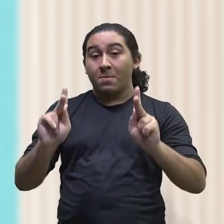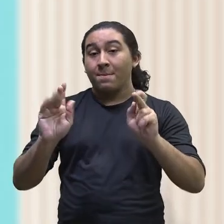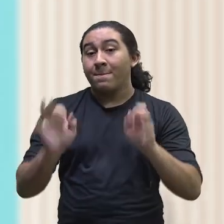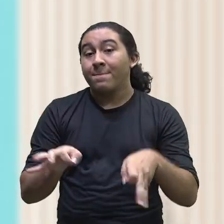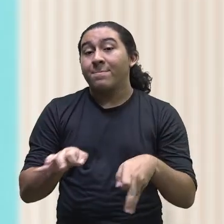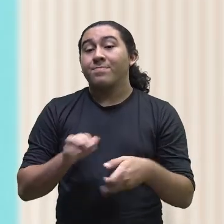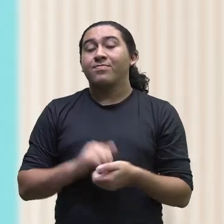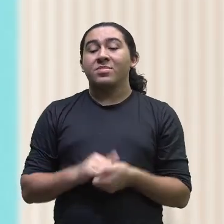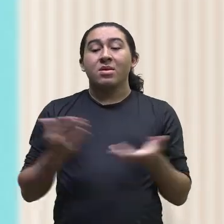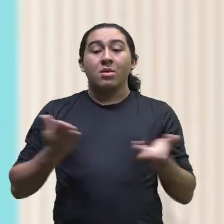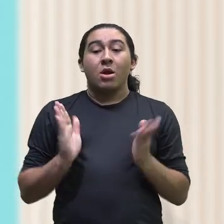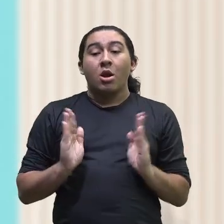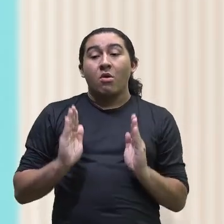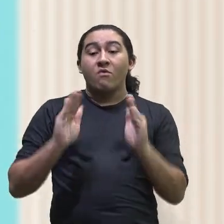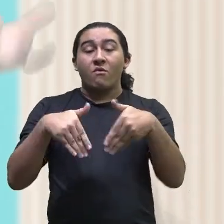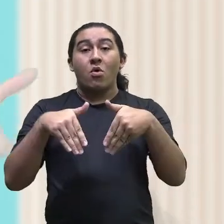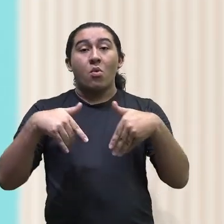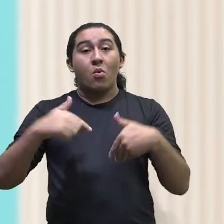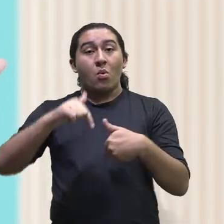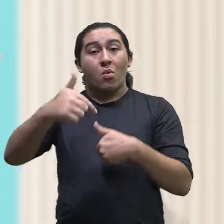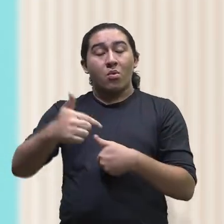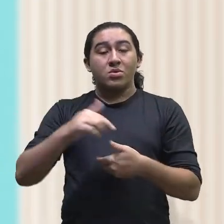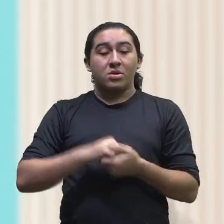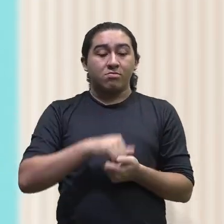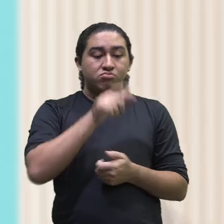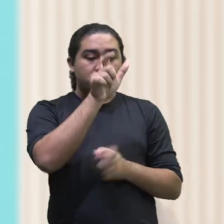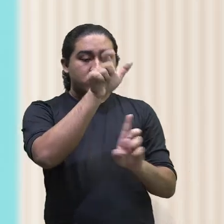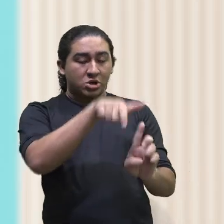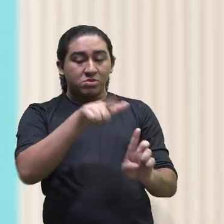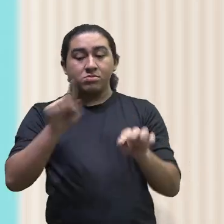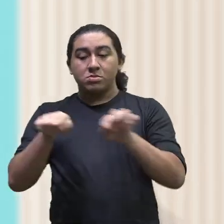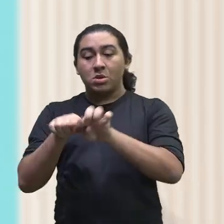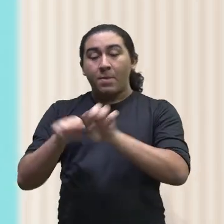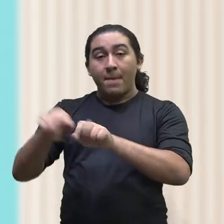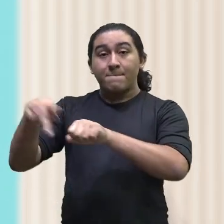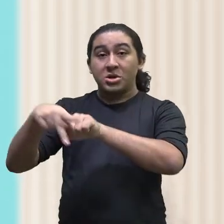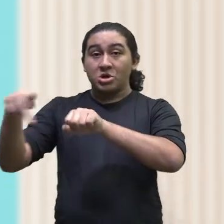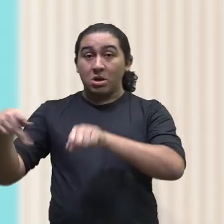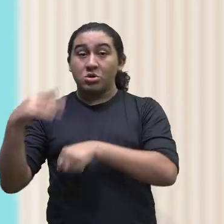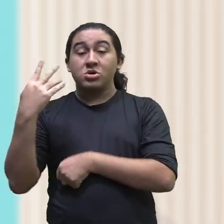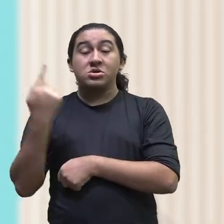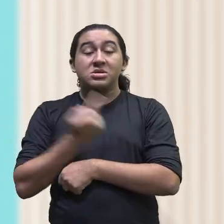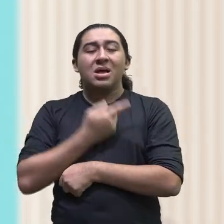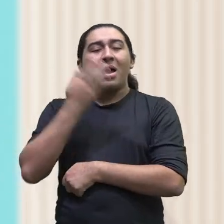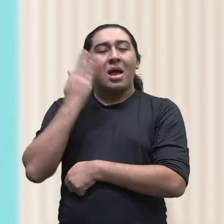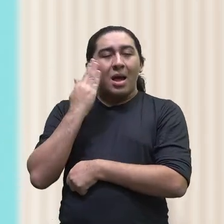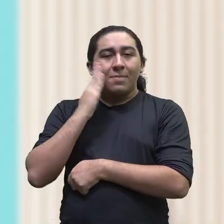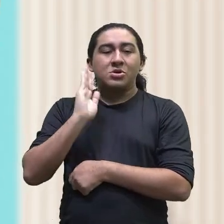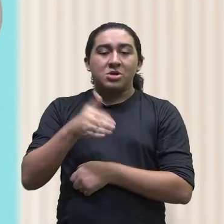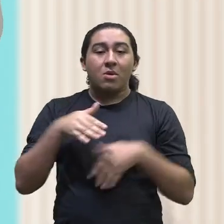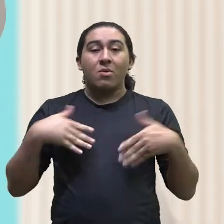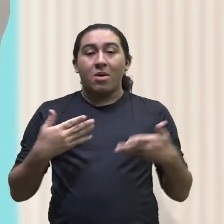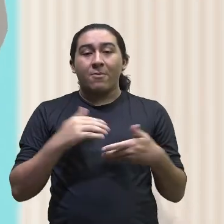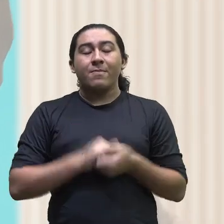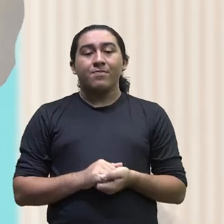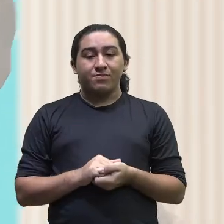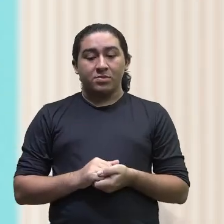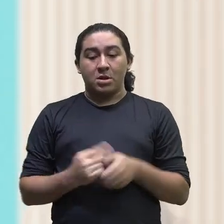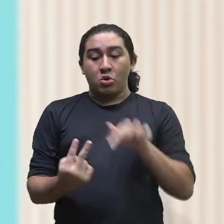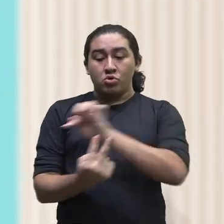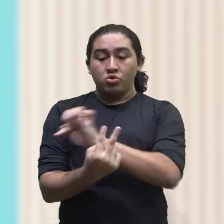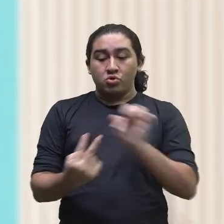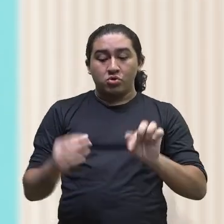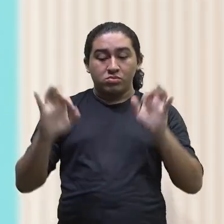Então, vamos focar agora na função de sujeito e predicado. Nós já sabemos que os termos essenciais, quem são? O sujeito e